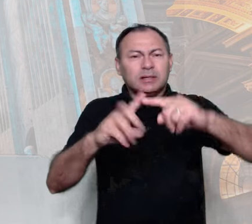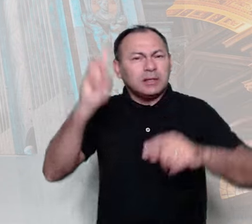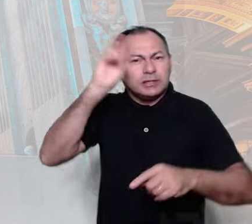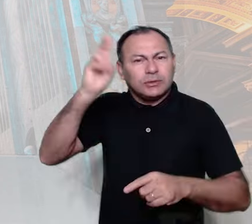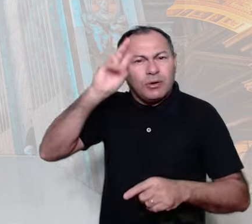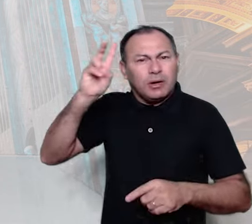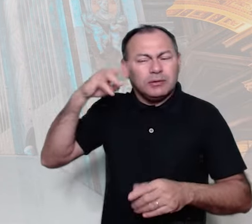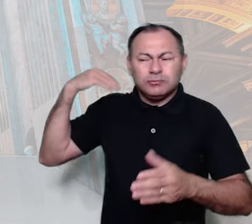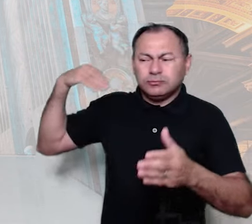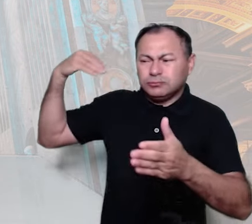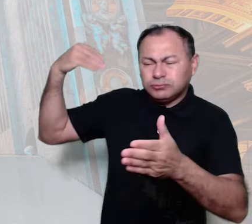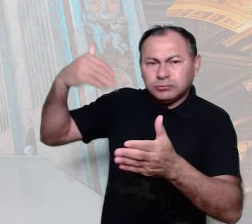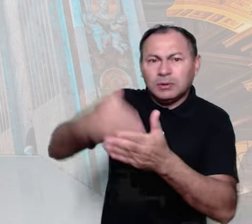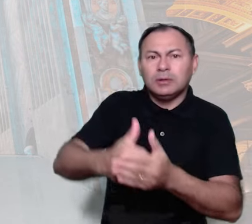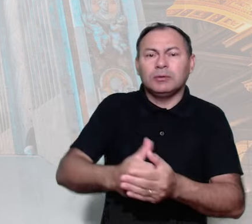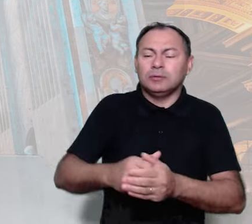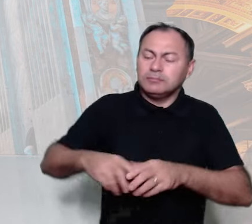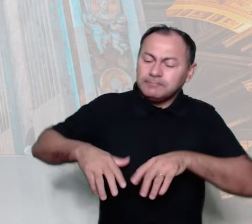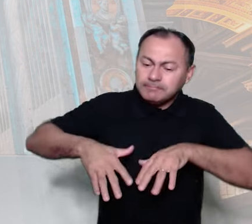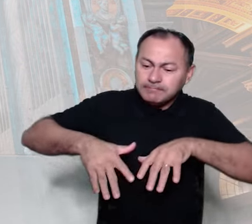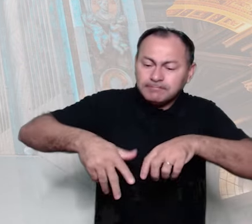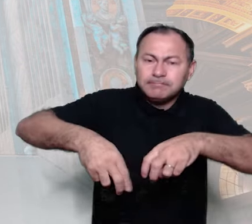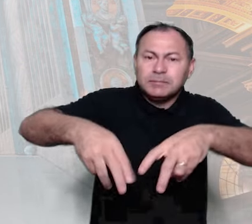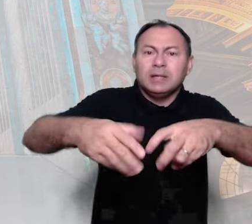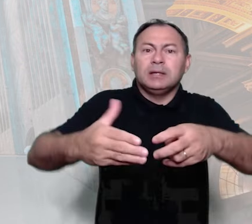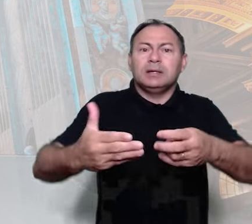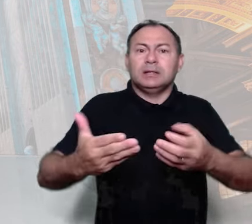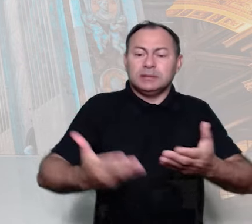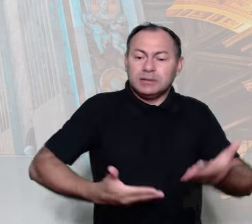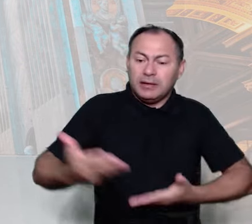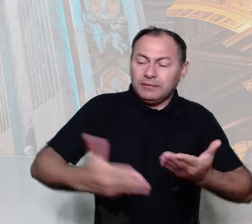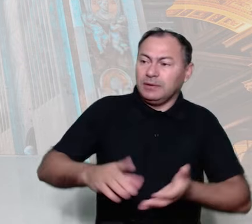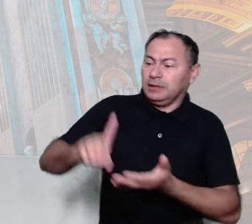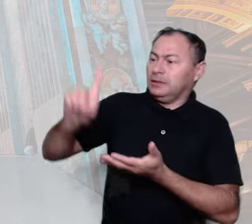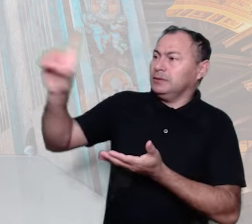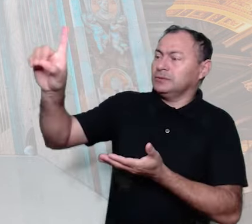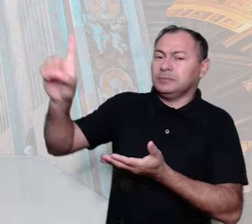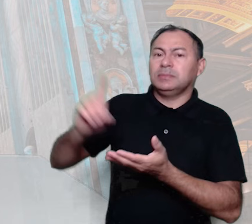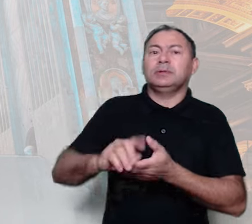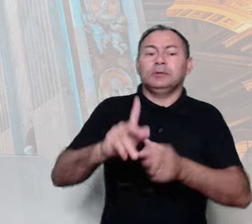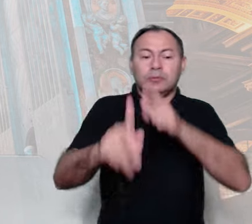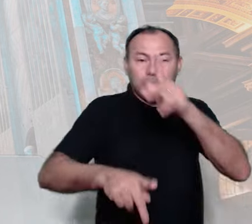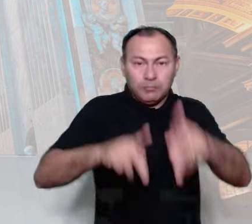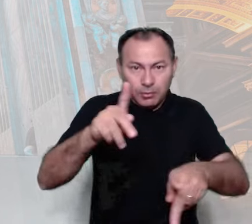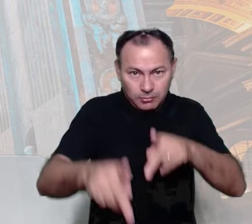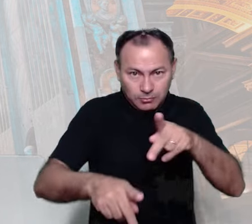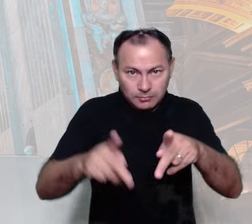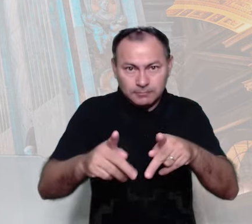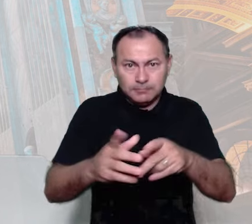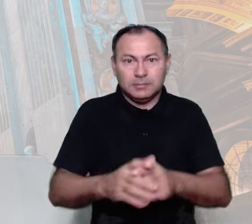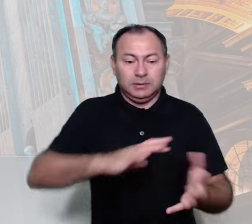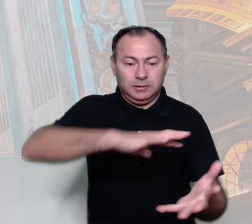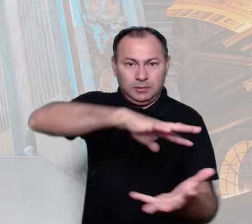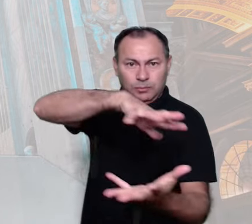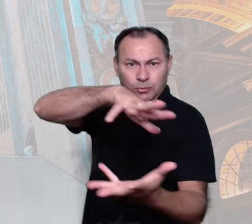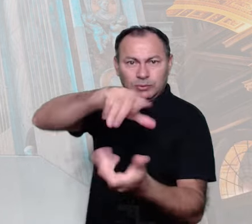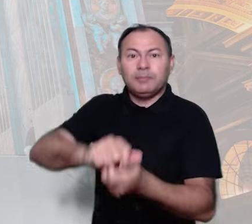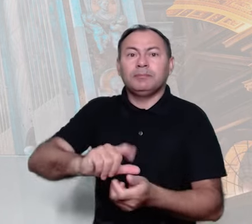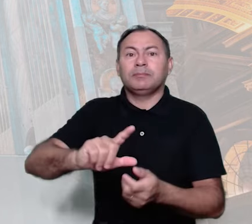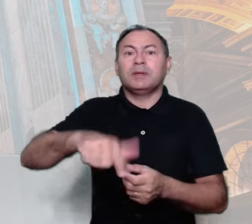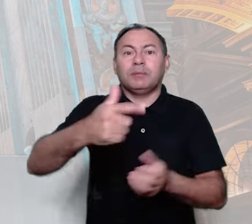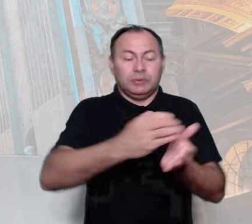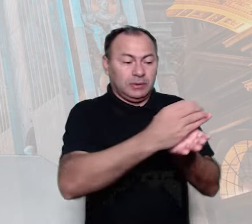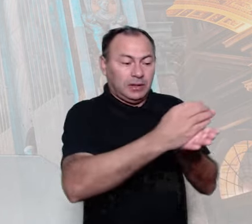Igreja na história, a forma da Igreja enquanto peregrina e serve a Deus e a humanidade nesse